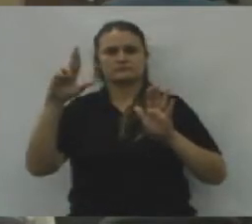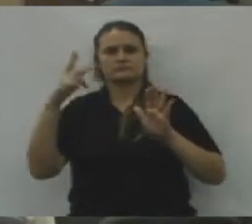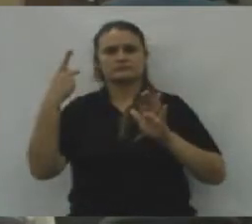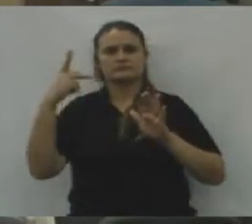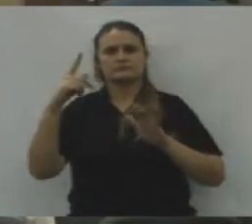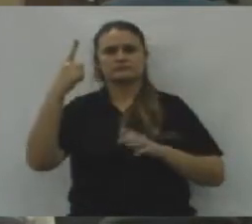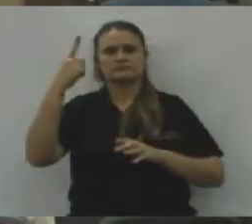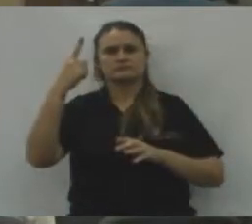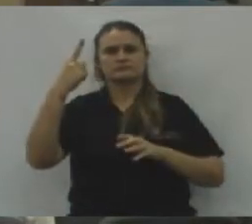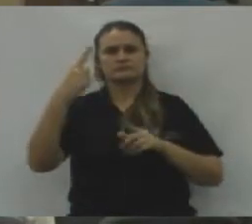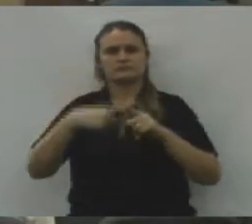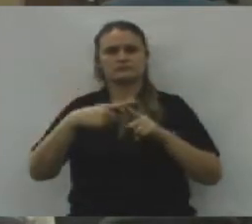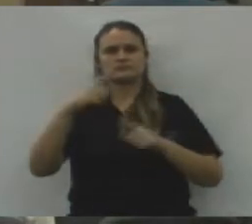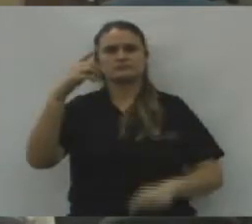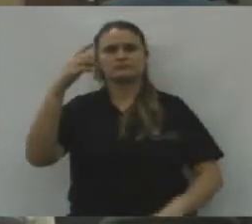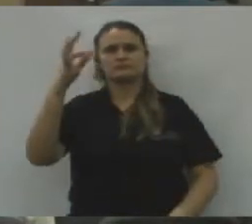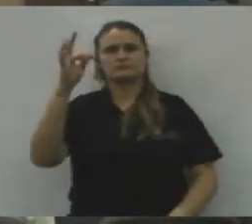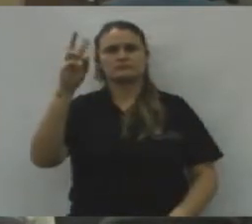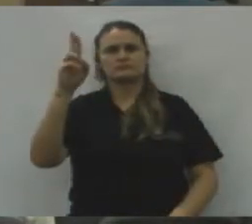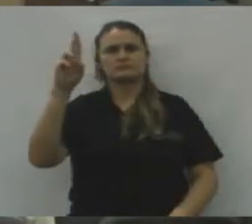turno único.